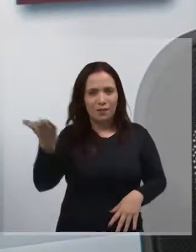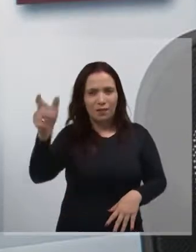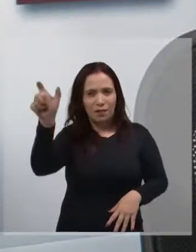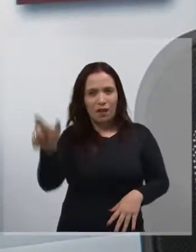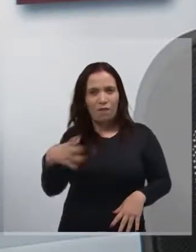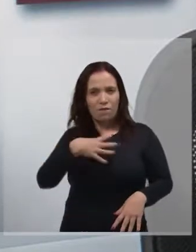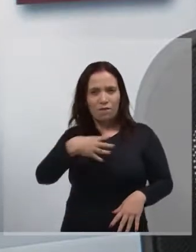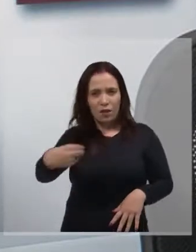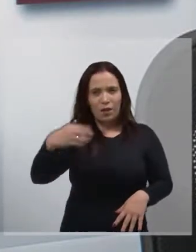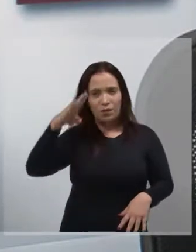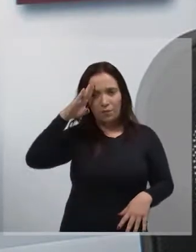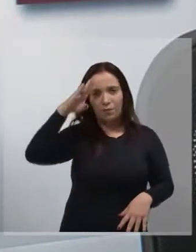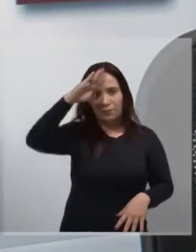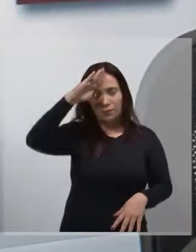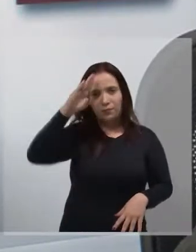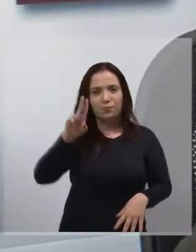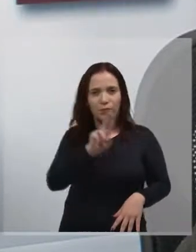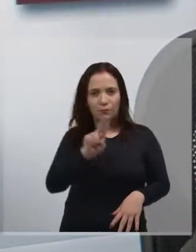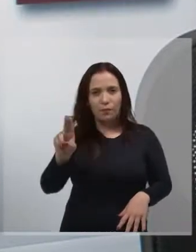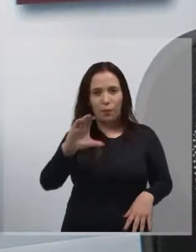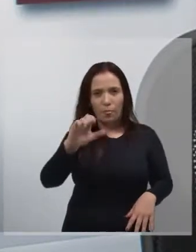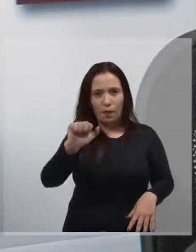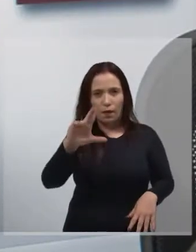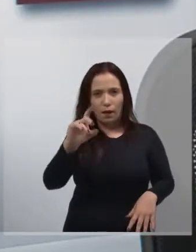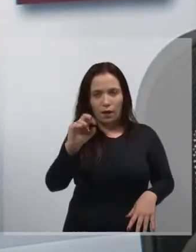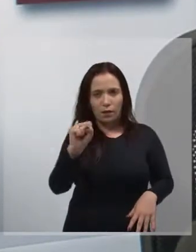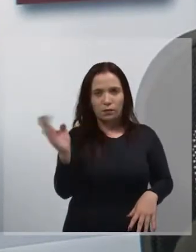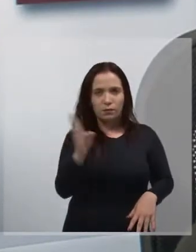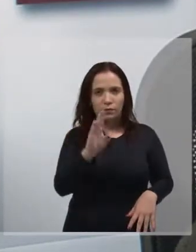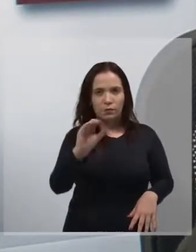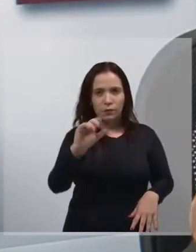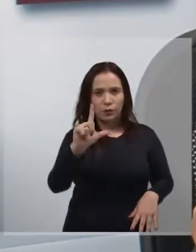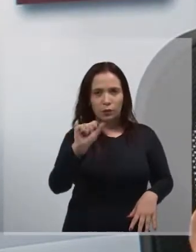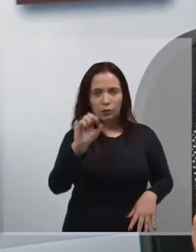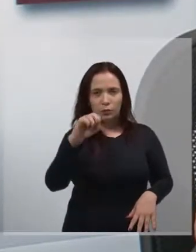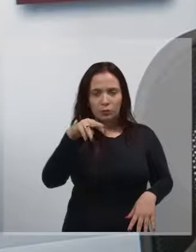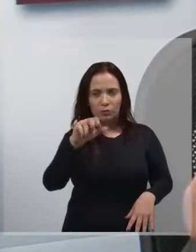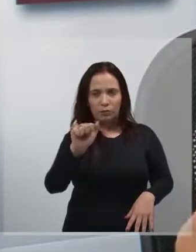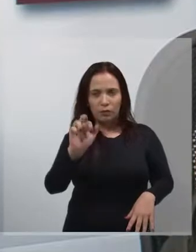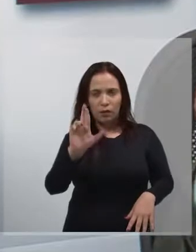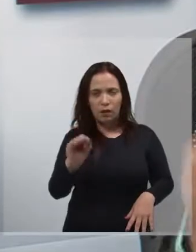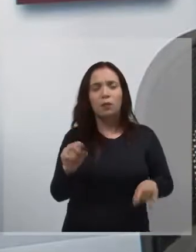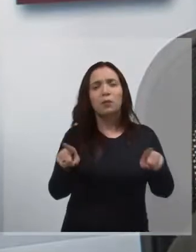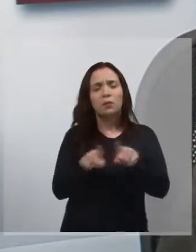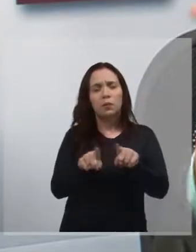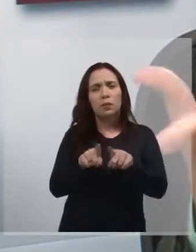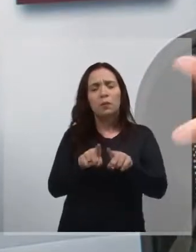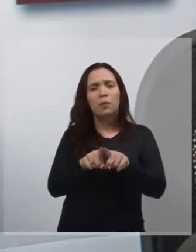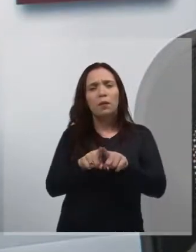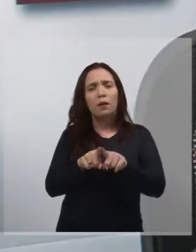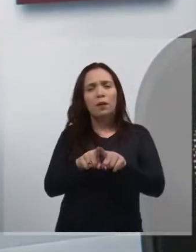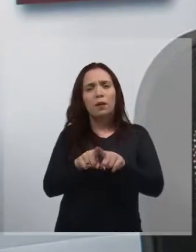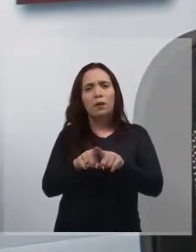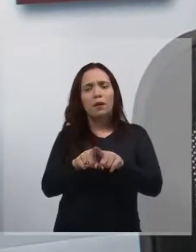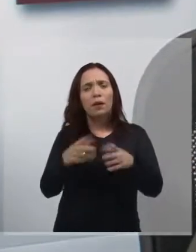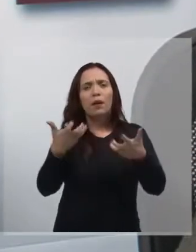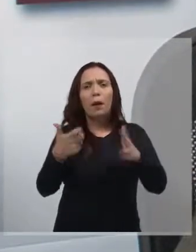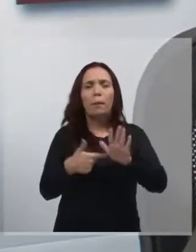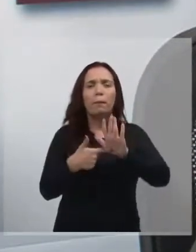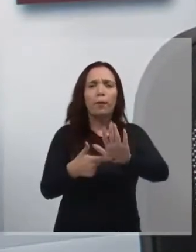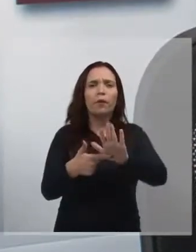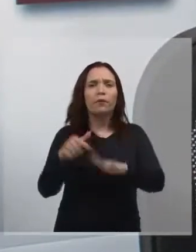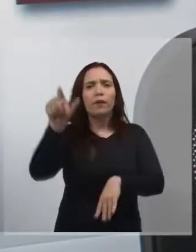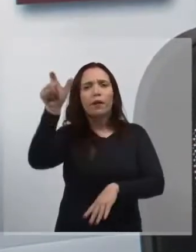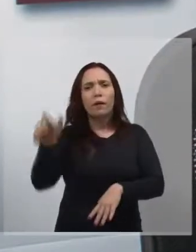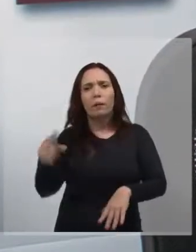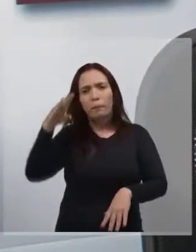presidente Carlos Bolsonaro e o filósofo e auto-intitulado guru do presidente, jogando uma imagem de